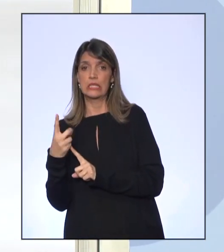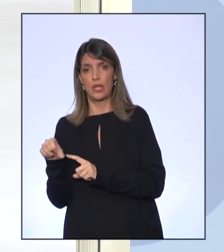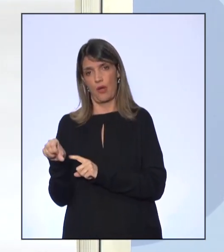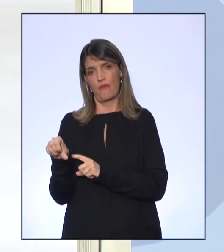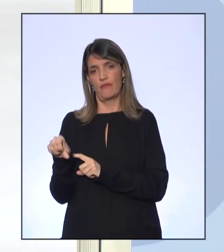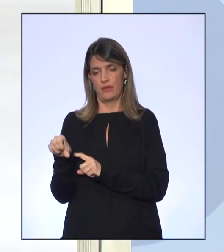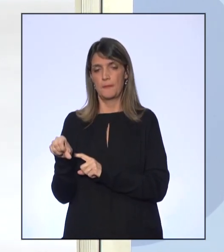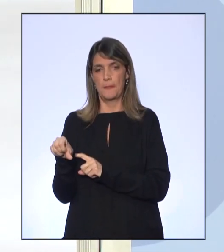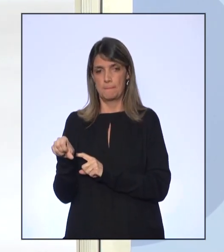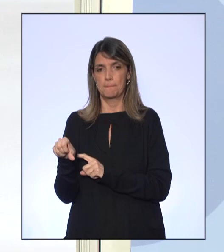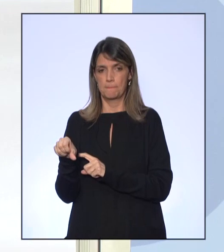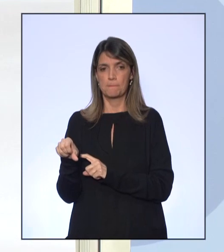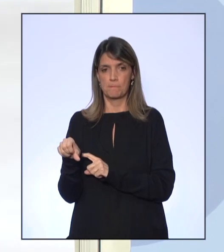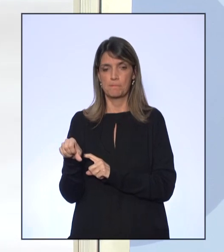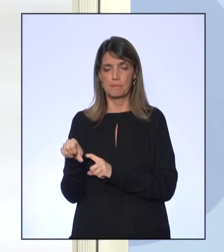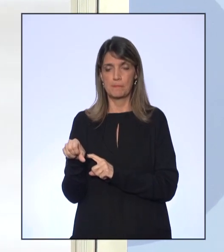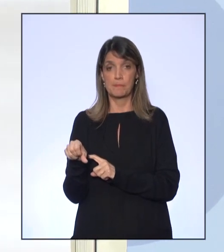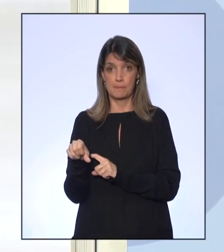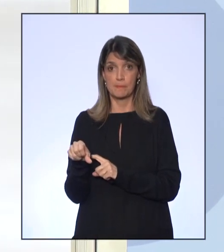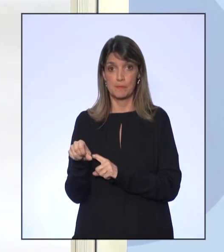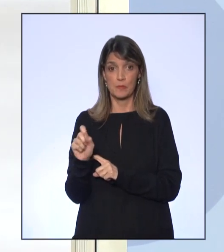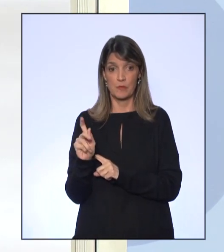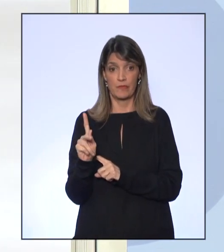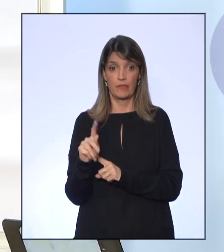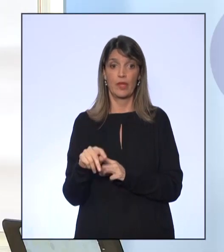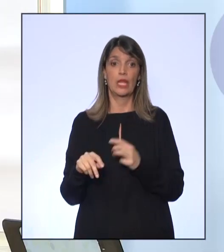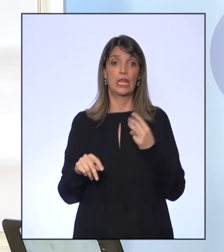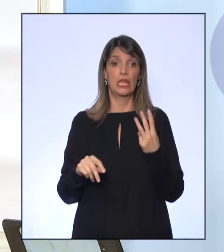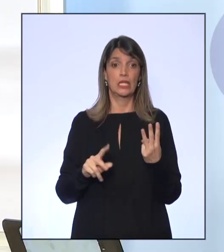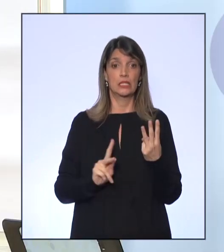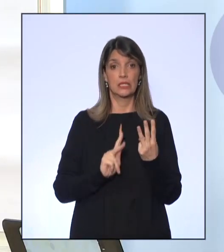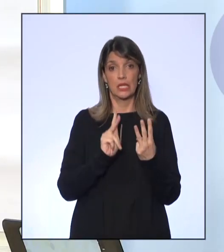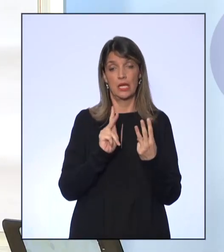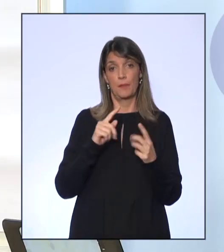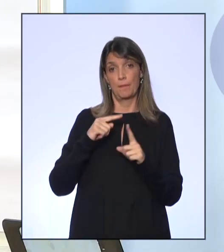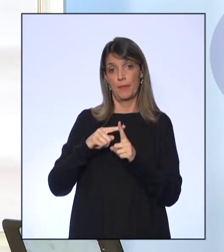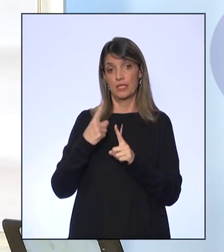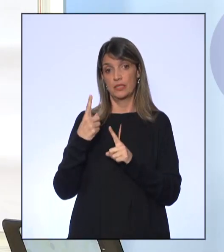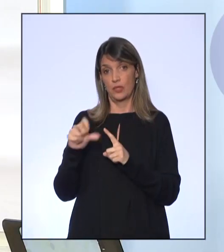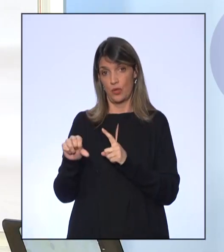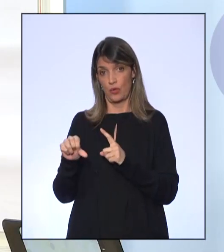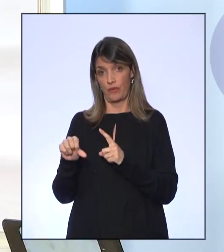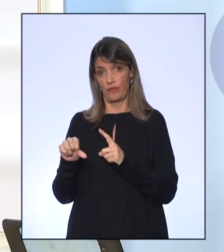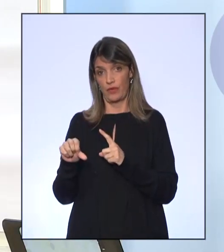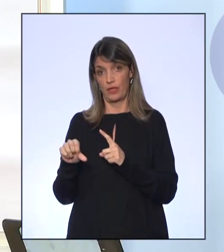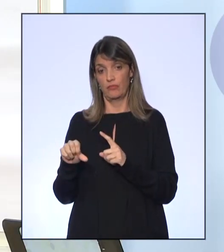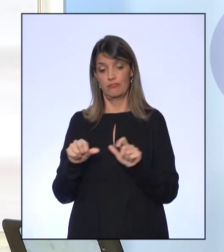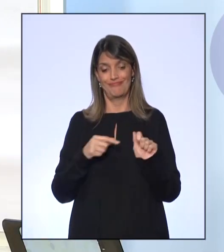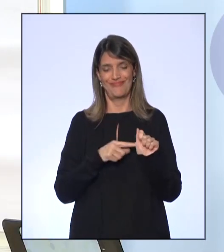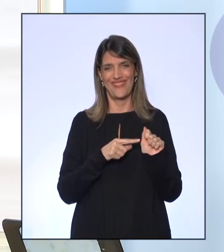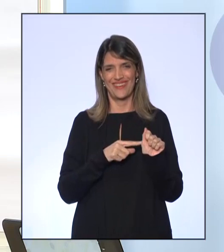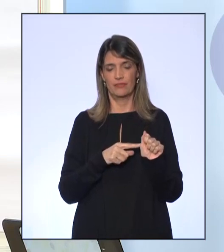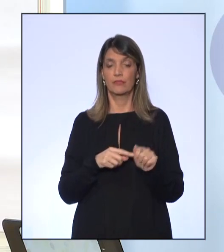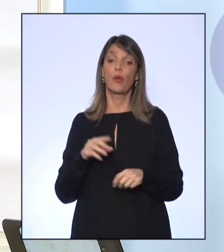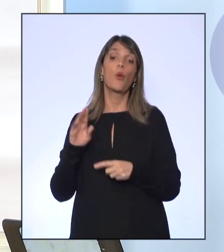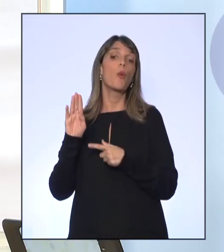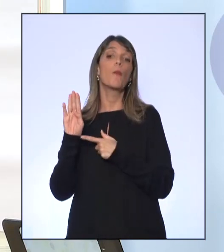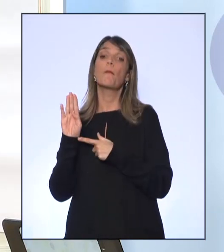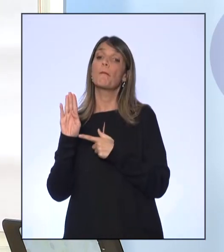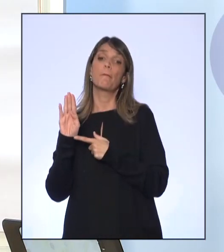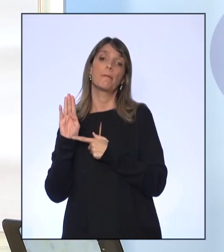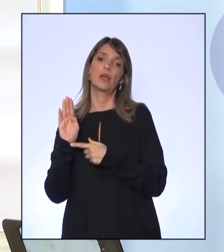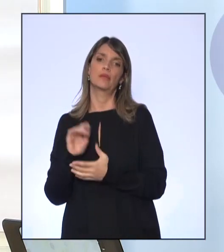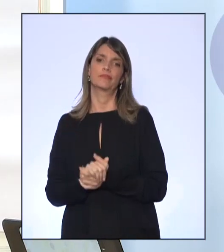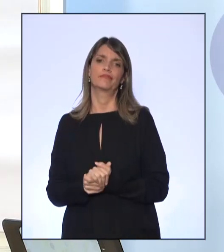19. Beleza? Então, 3K mais 19 é o valor do A. Agora, eu vou fazer para o B.